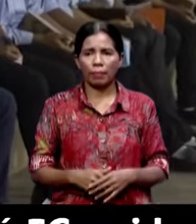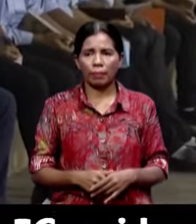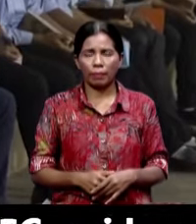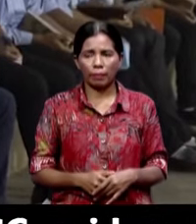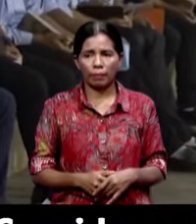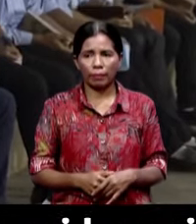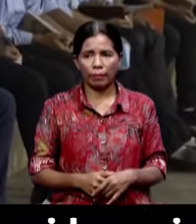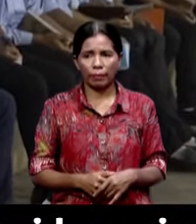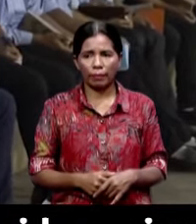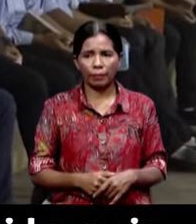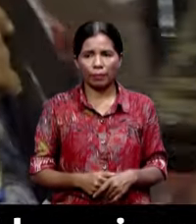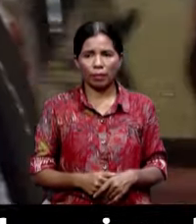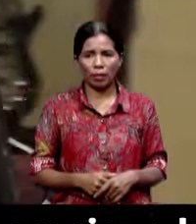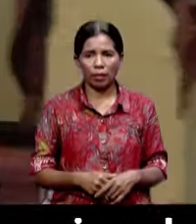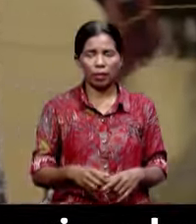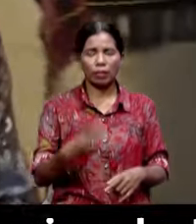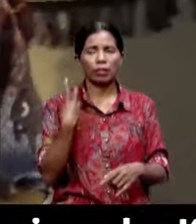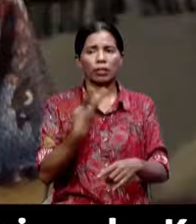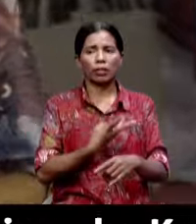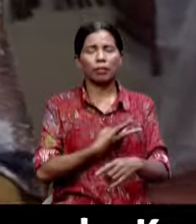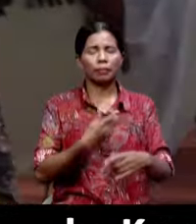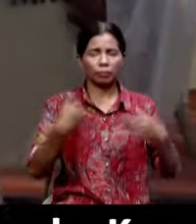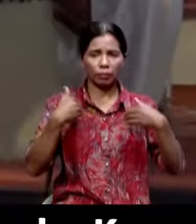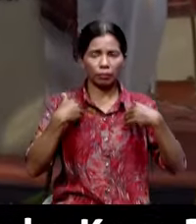Eu vou já vir seminário.